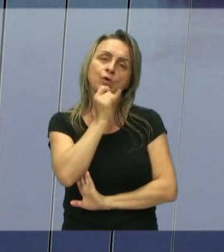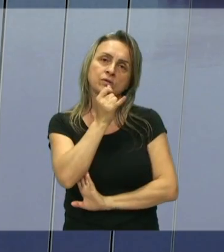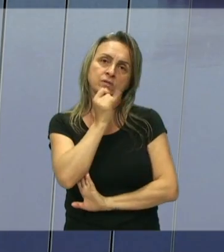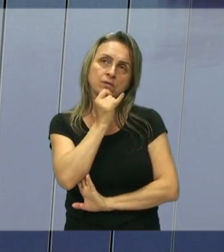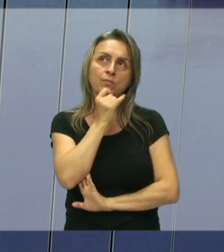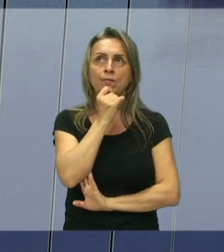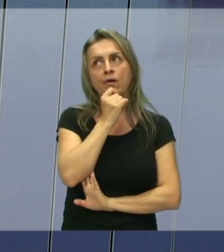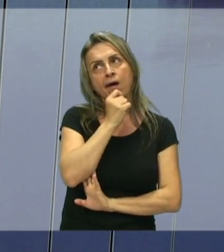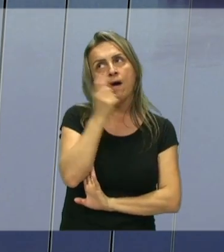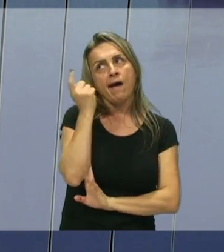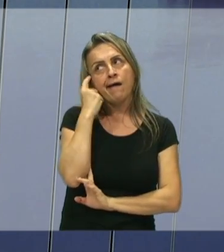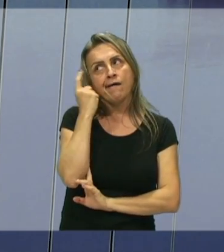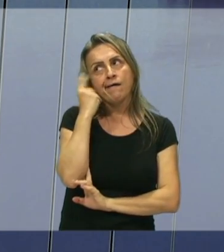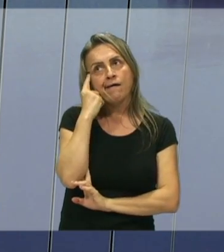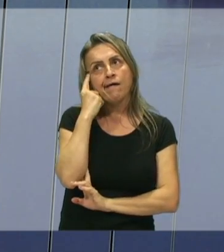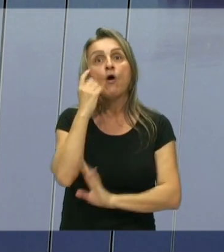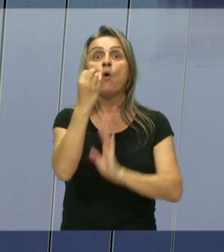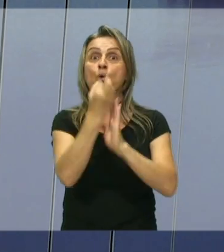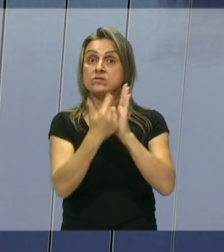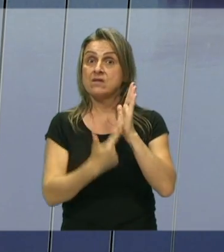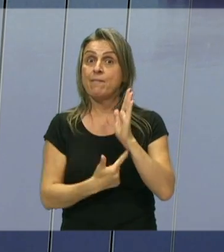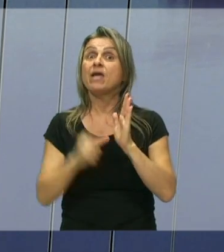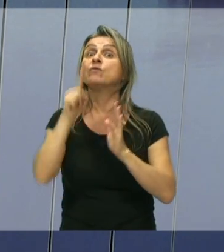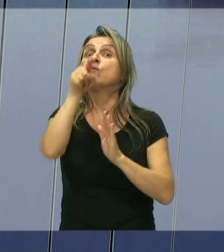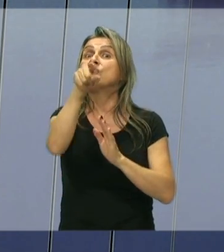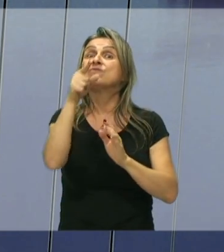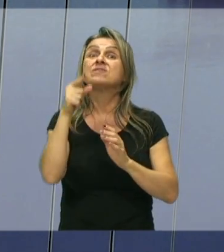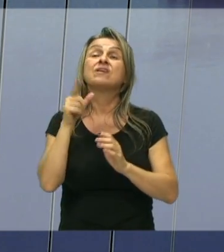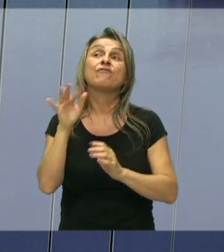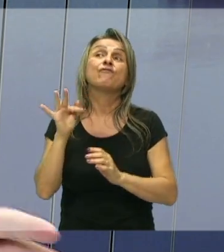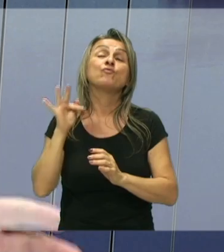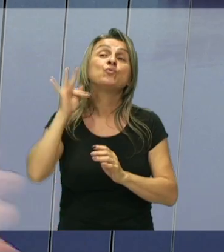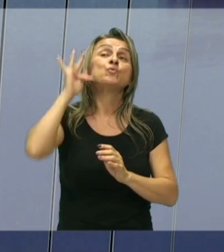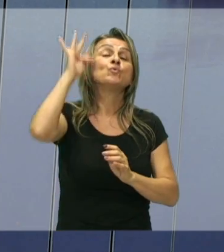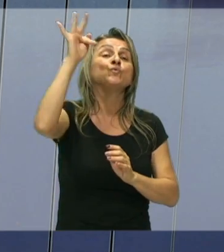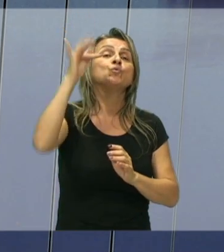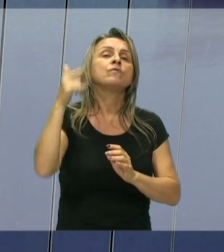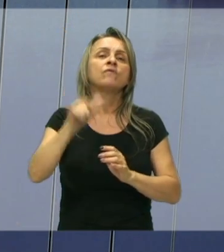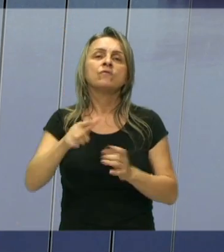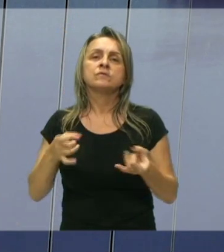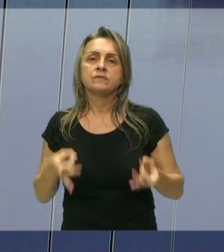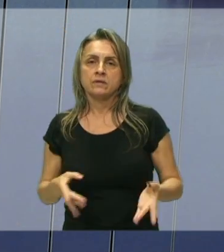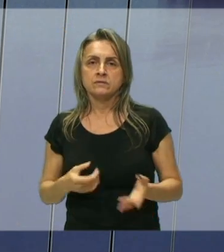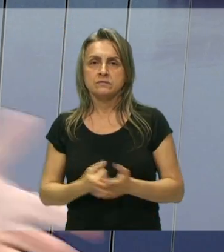que vai custar? 100 mil. Daí você põe no orçamento lá, 100 mil. E daí você consegue 50.